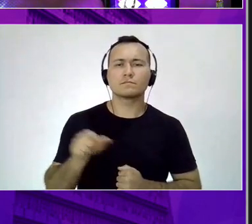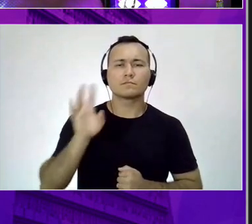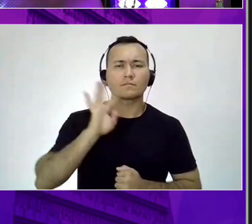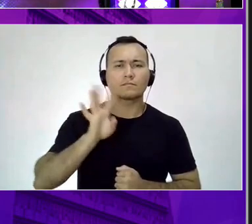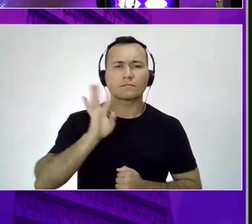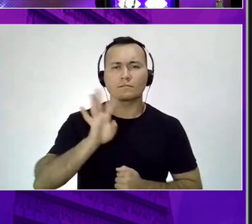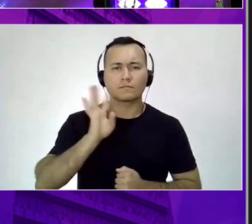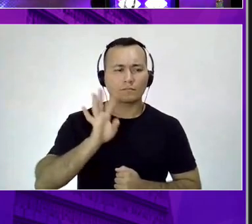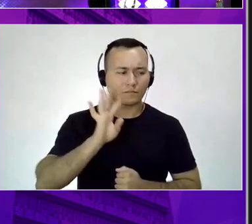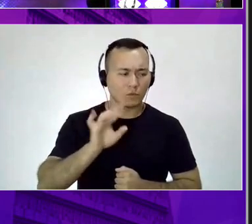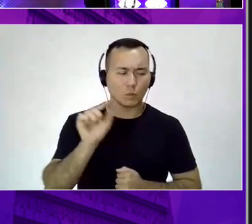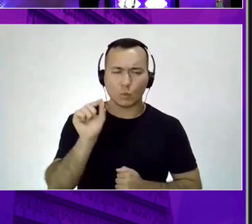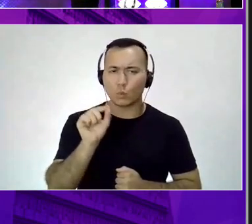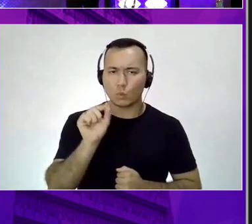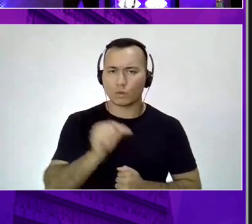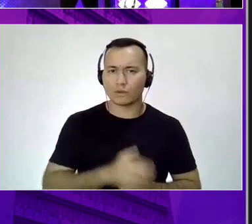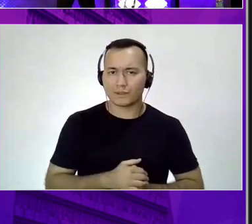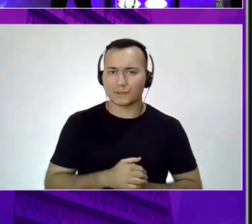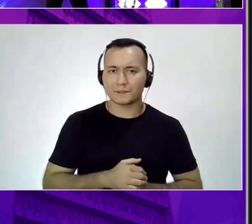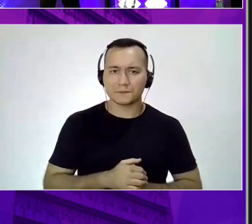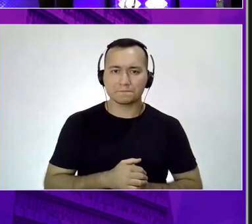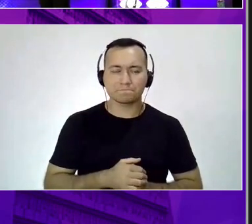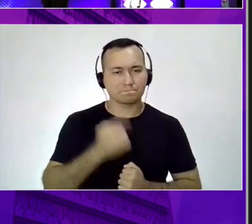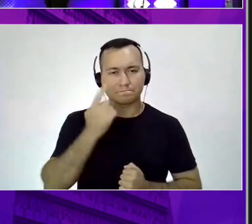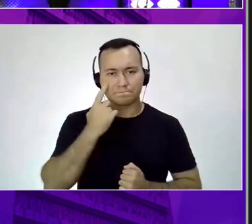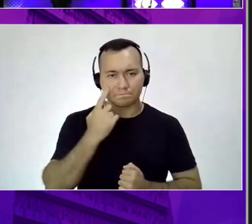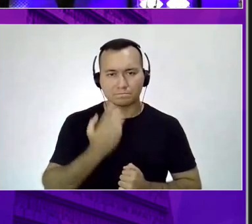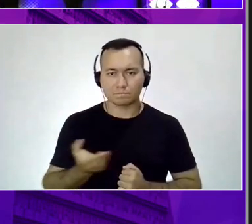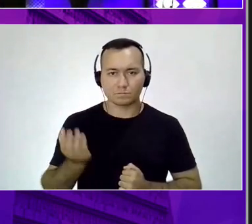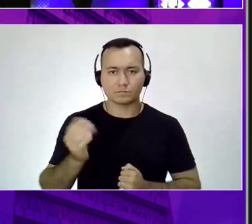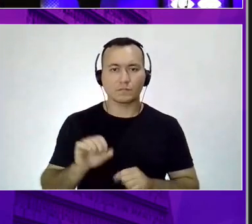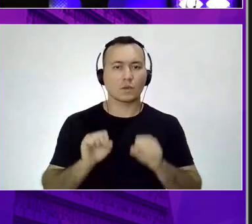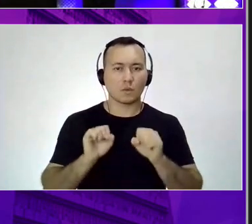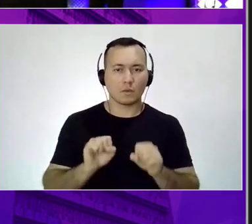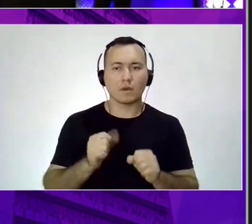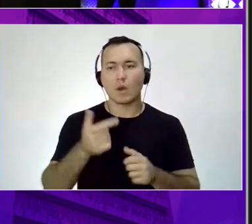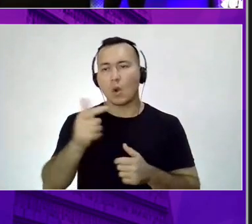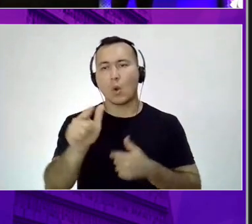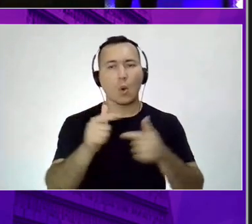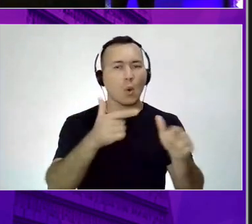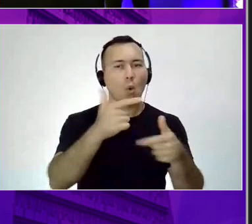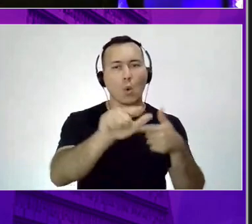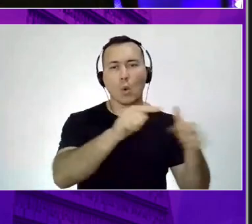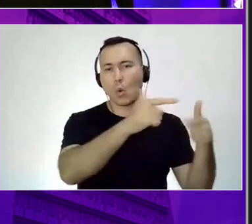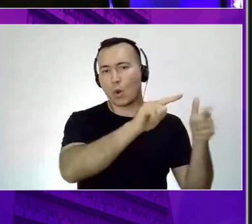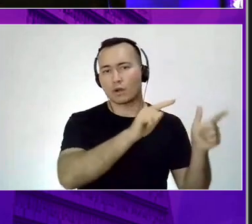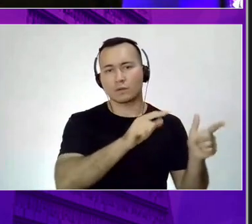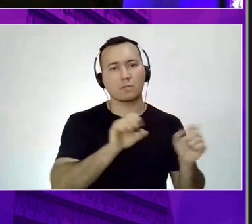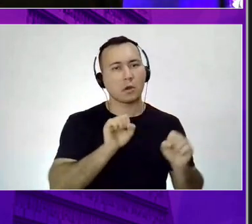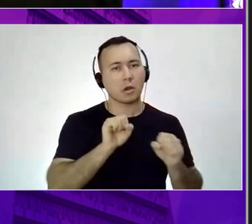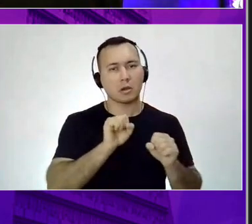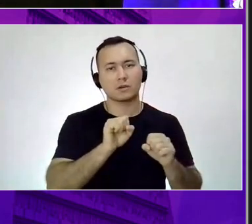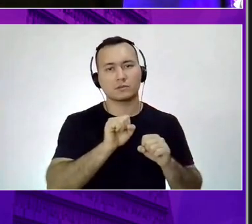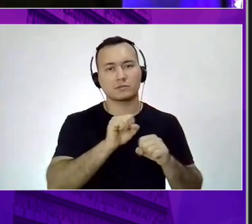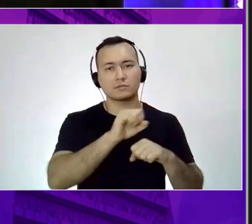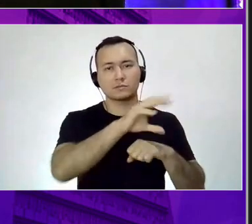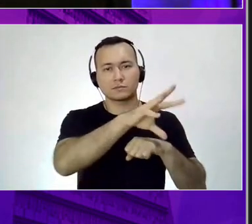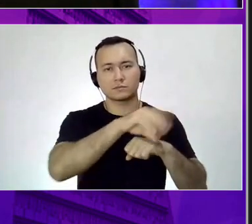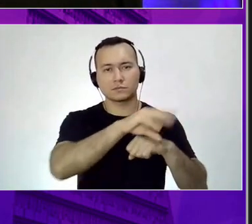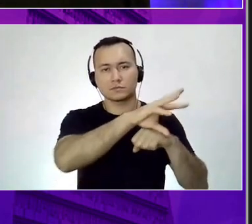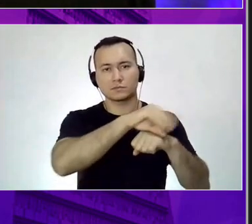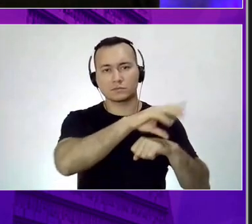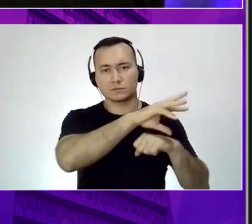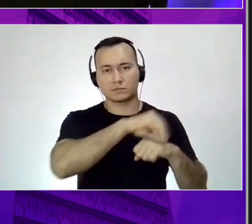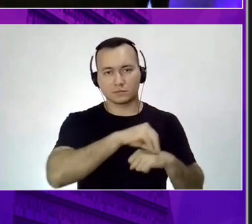quero trazer, além de outros conectores. Tá? Então, tem conectores aqui, basicamente, para boa parte do que a gente vê dentro